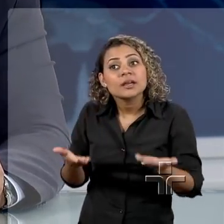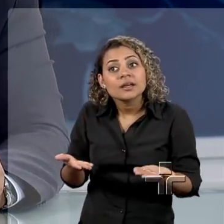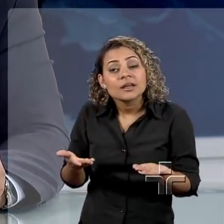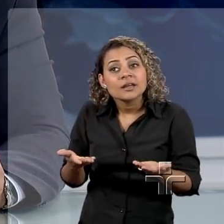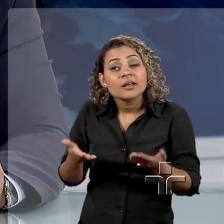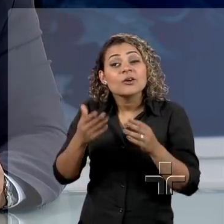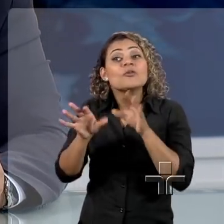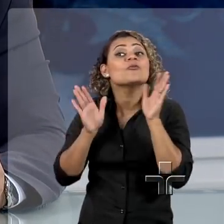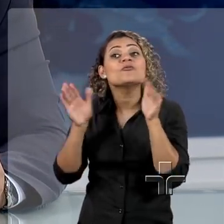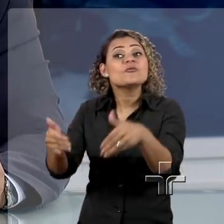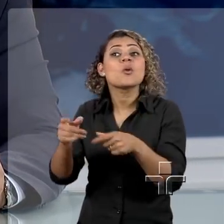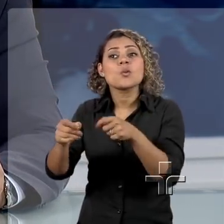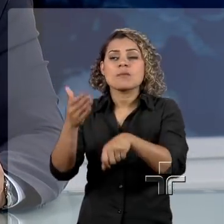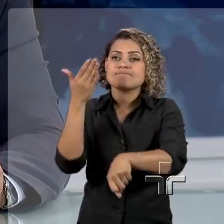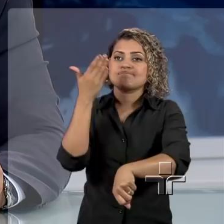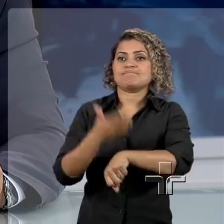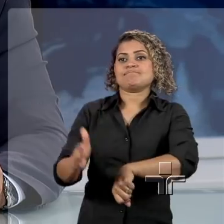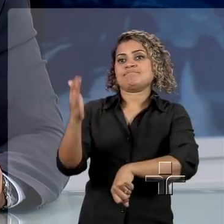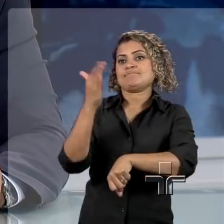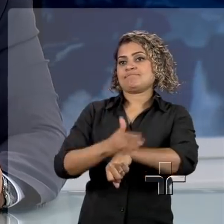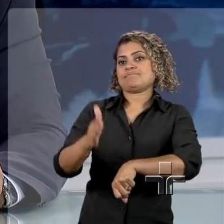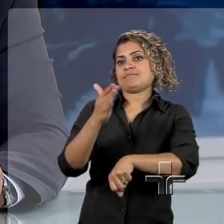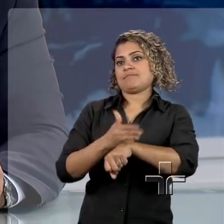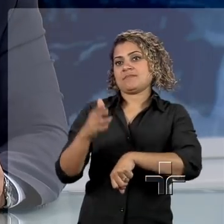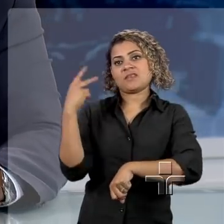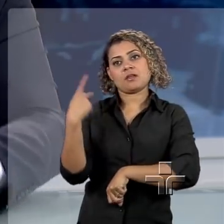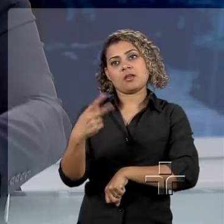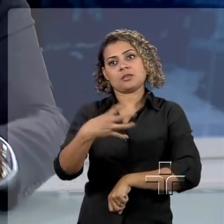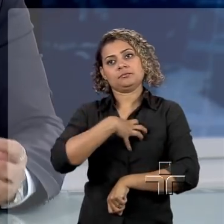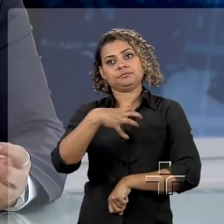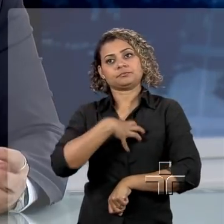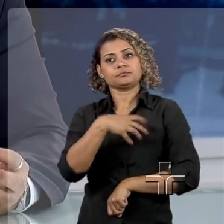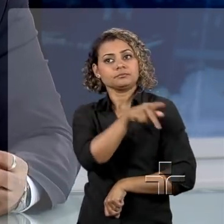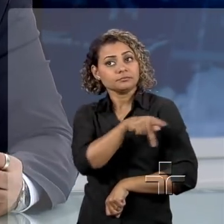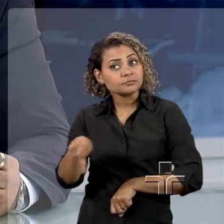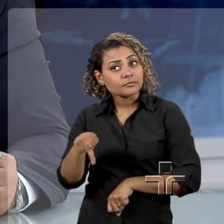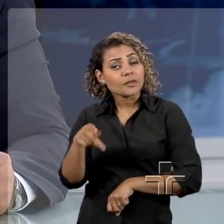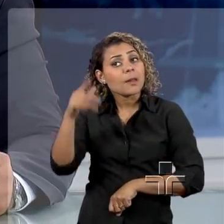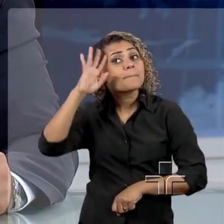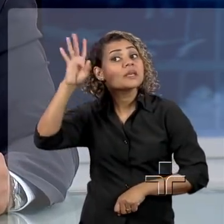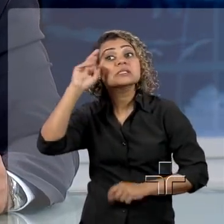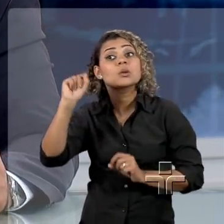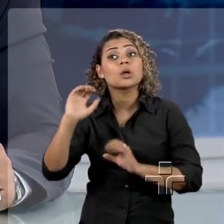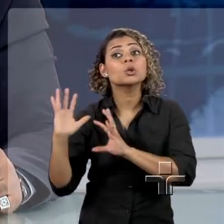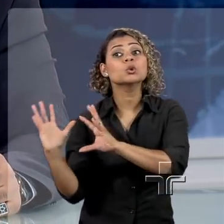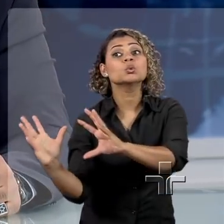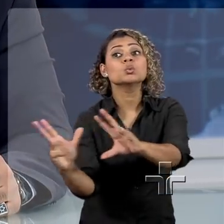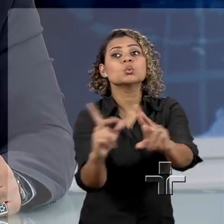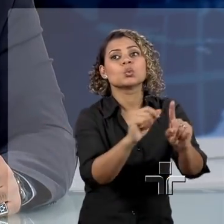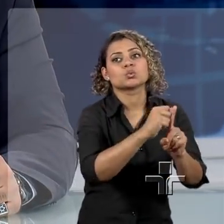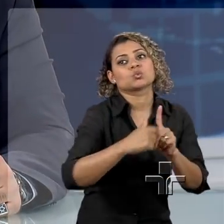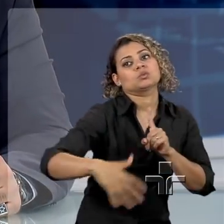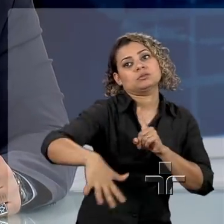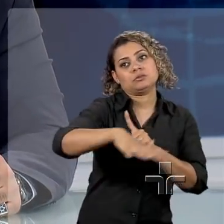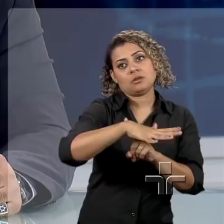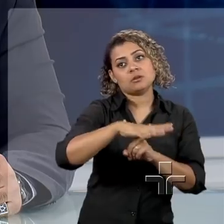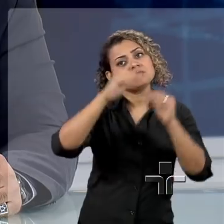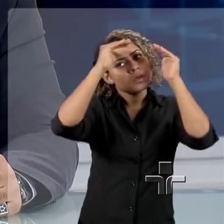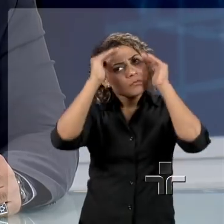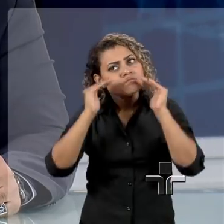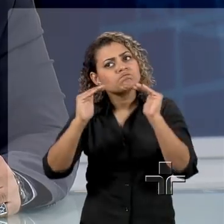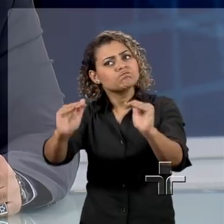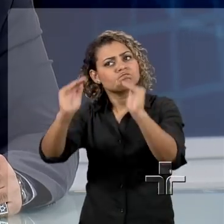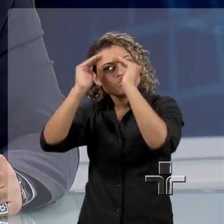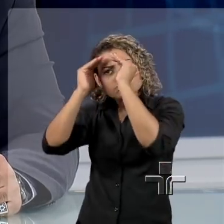de exercitar o poder pensando em todos. Governar, inclusive respeitando de